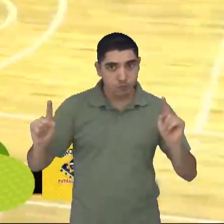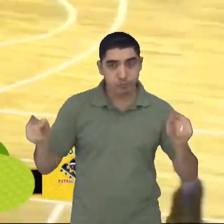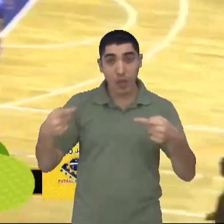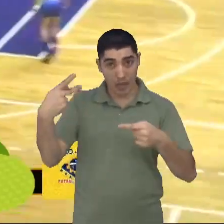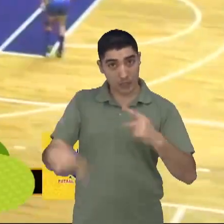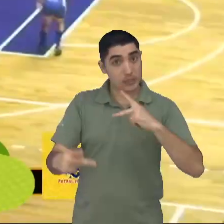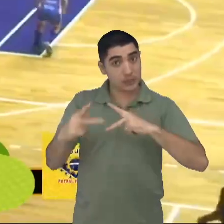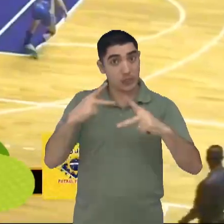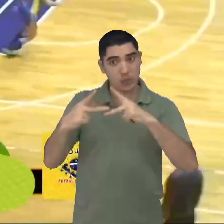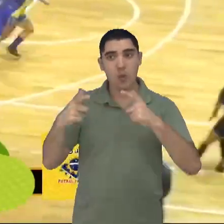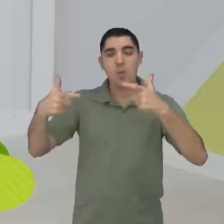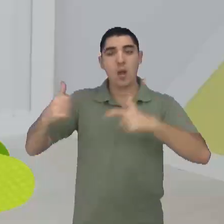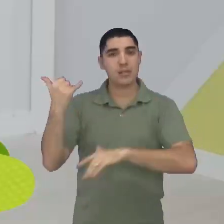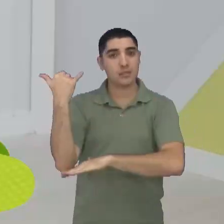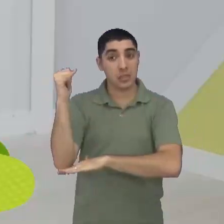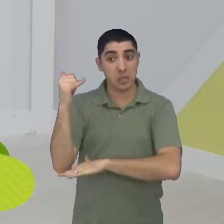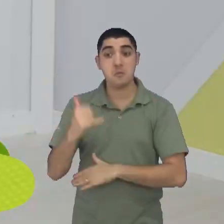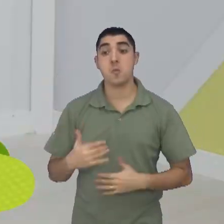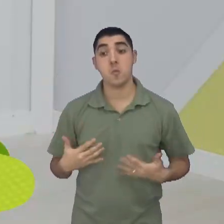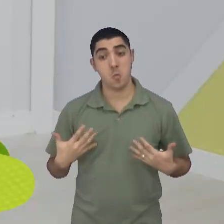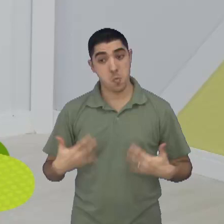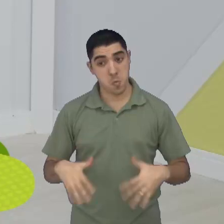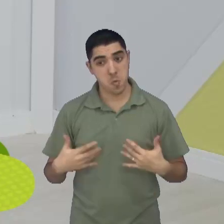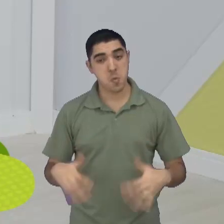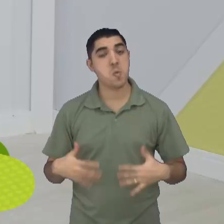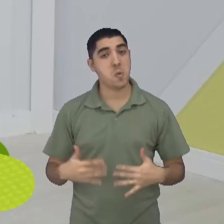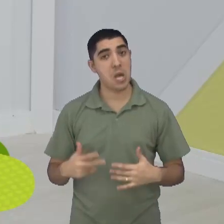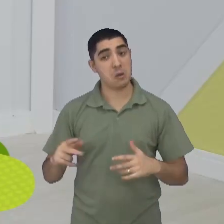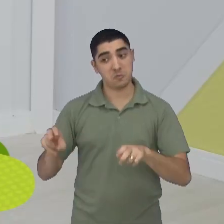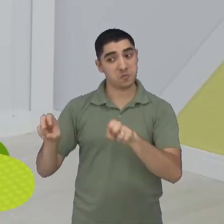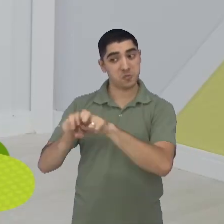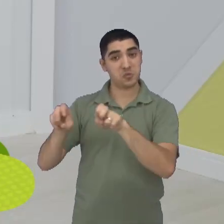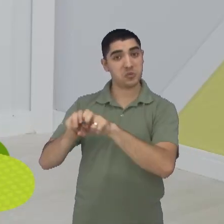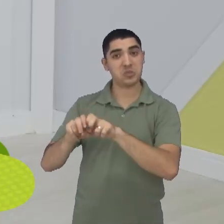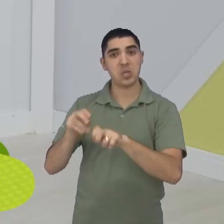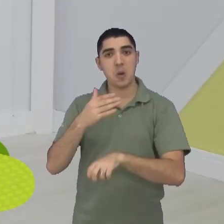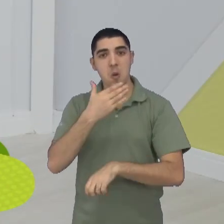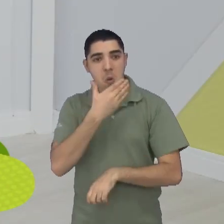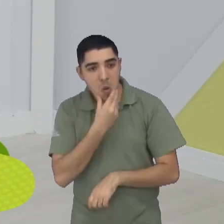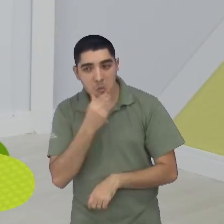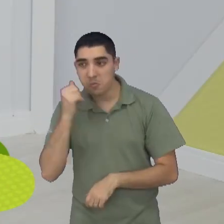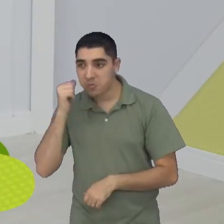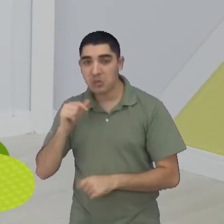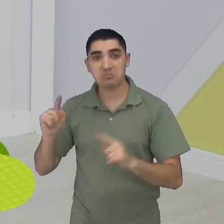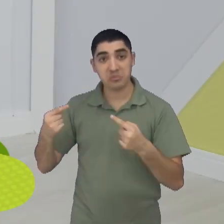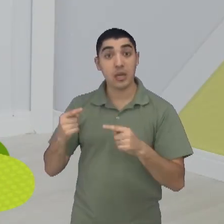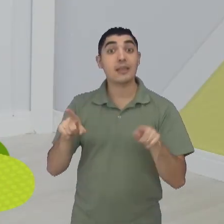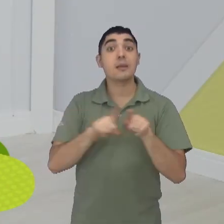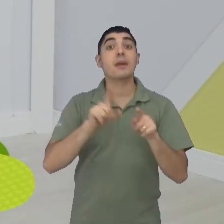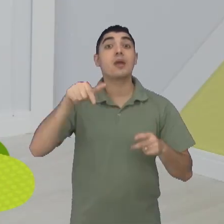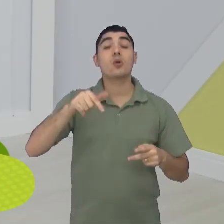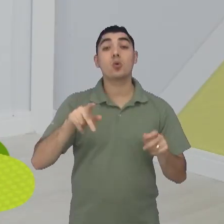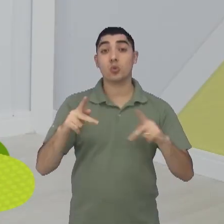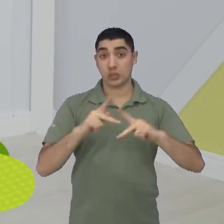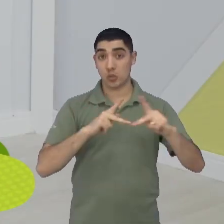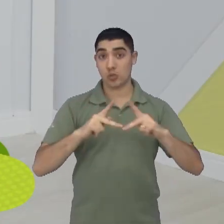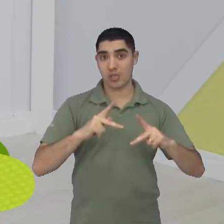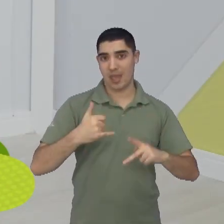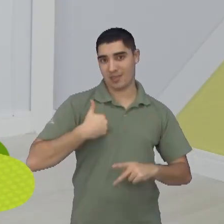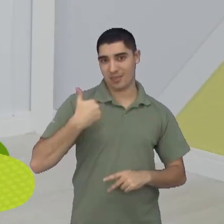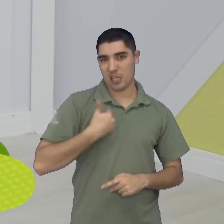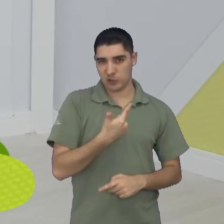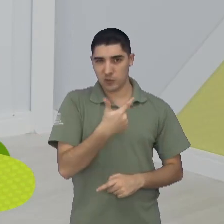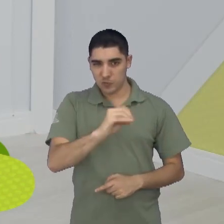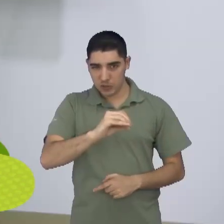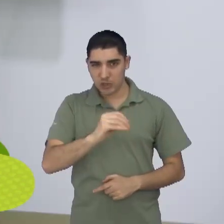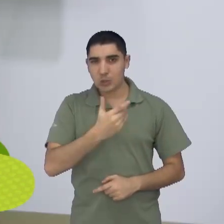de Santana. Paulo, os times de futsal de São José, o Sub-20 ainda vai jogar com o Corinthians, ou seja, os times de futsal de São José, só